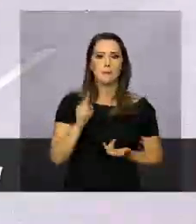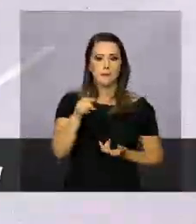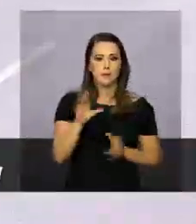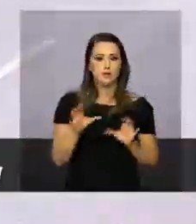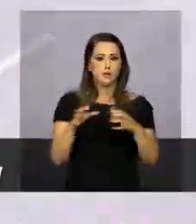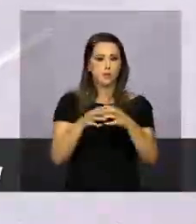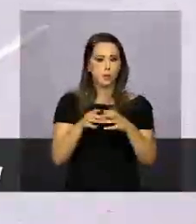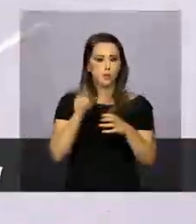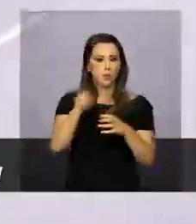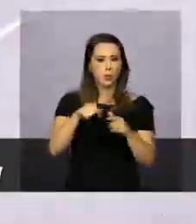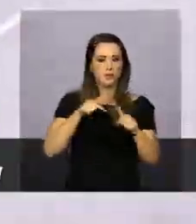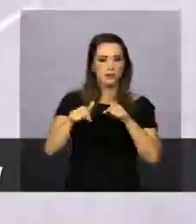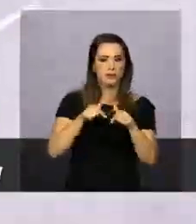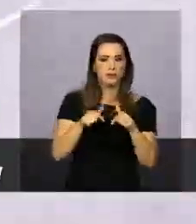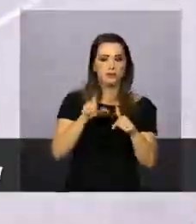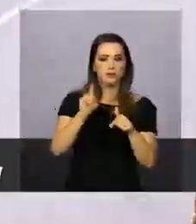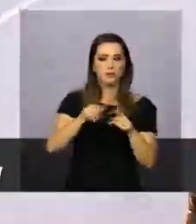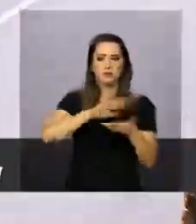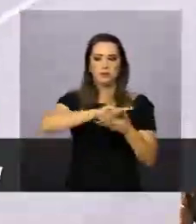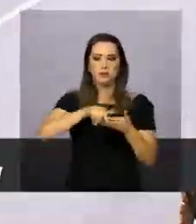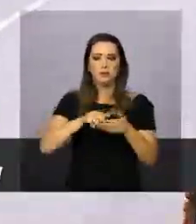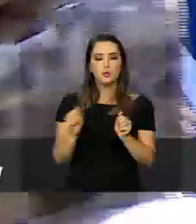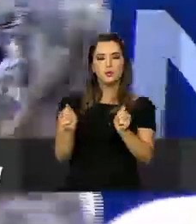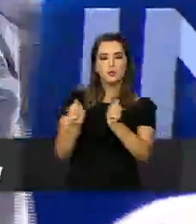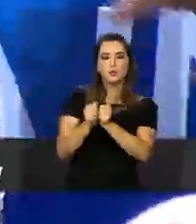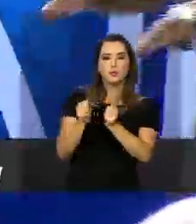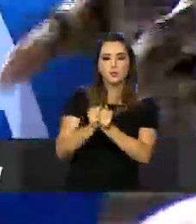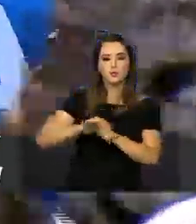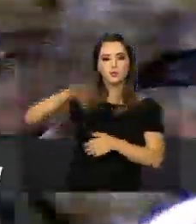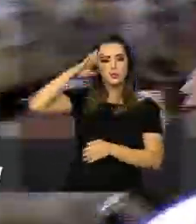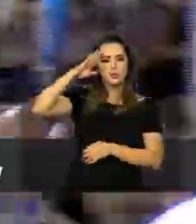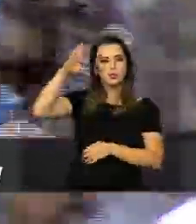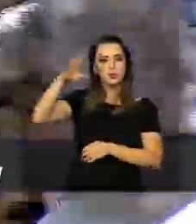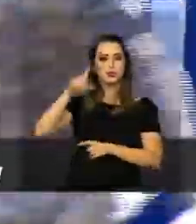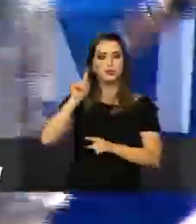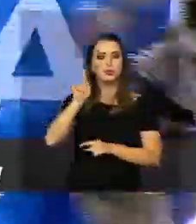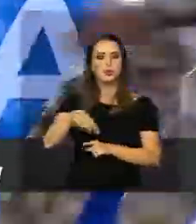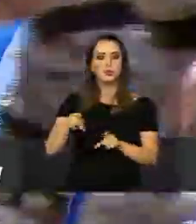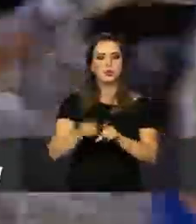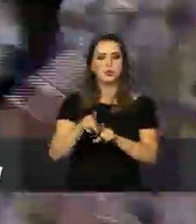Esse grupamento aí trabalha muito em conjunto com o Exército também.